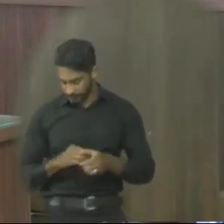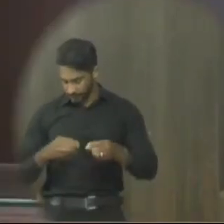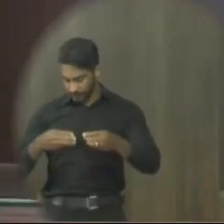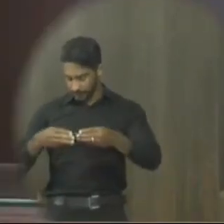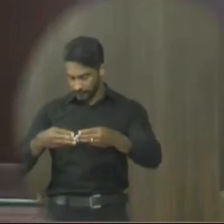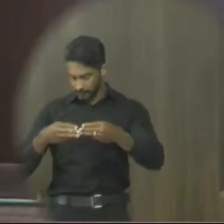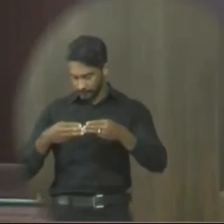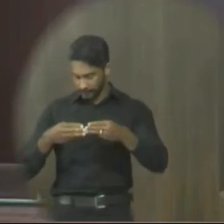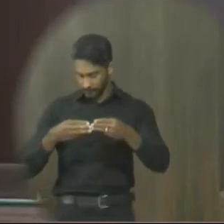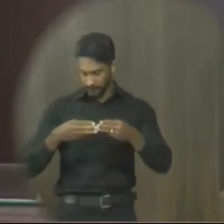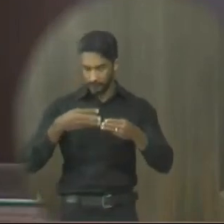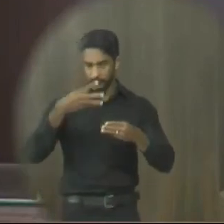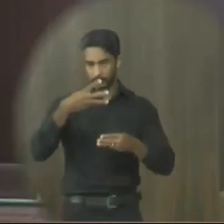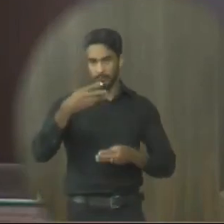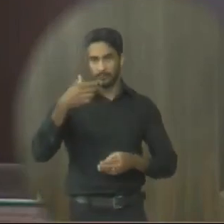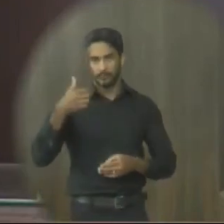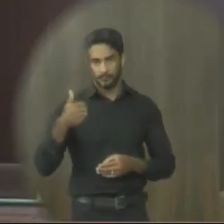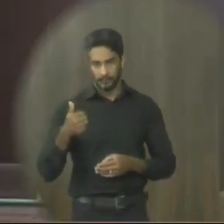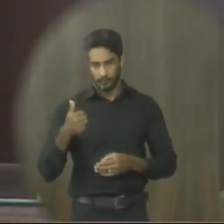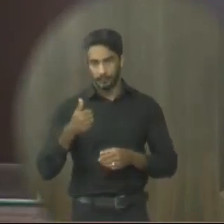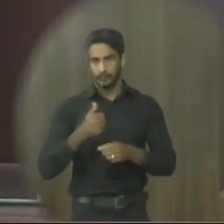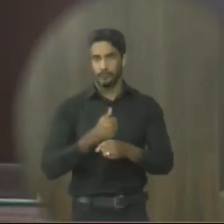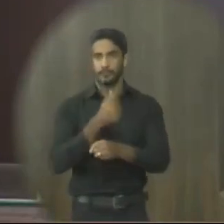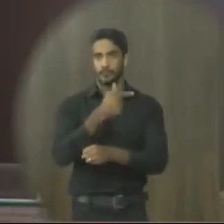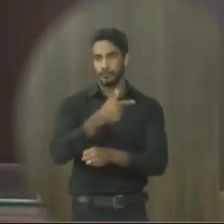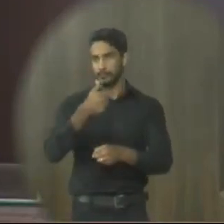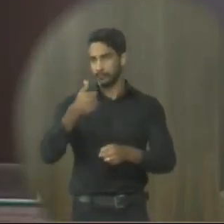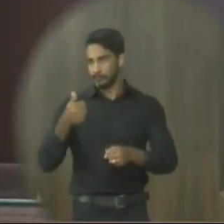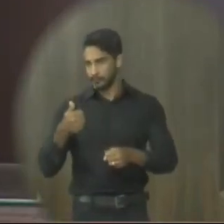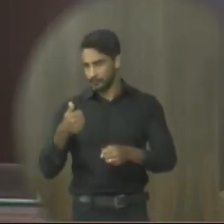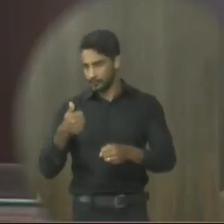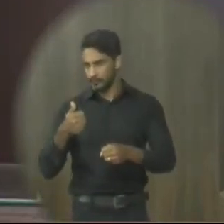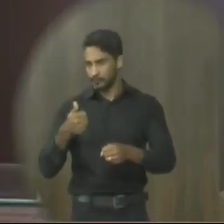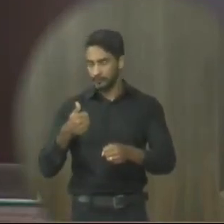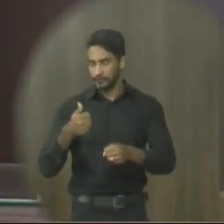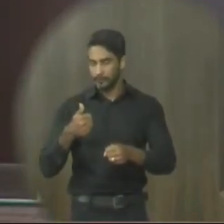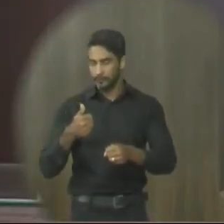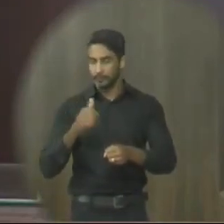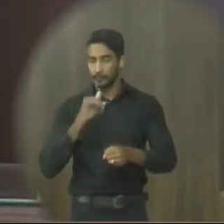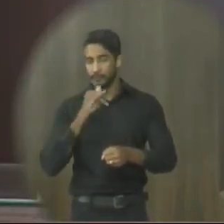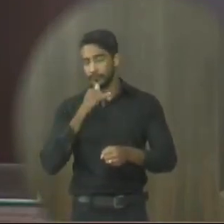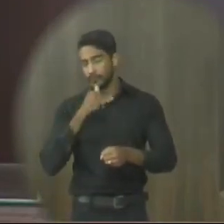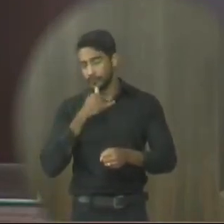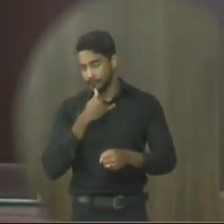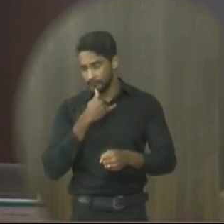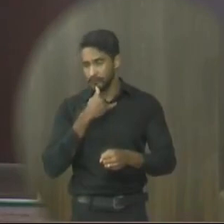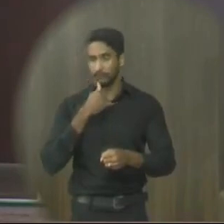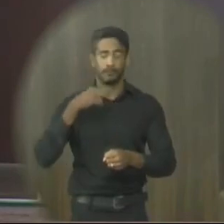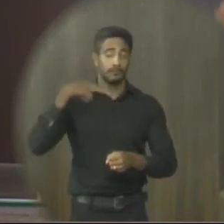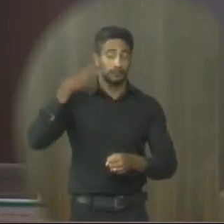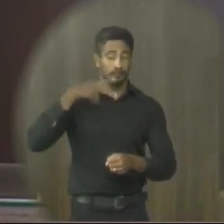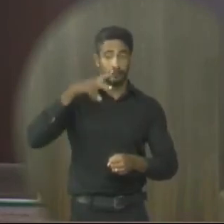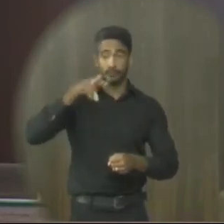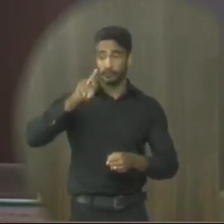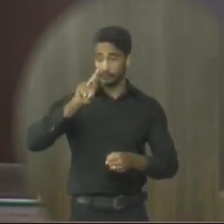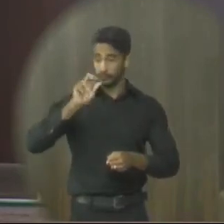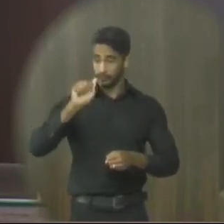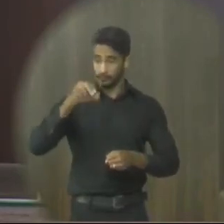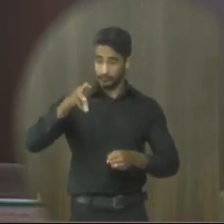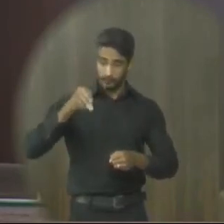Moção, número 031 de 2021. Voto de pesar ao senhor Ramon Alessandro Araújo,